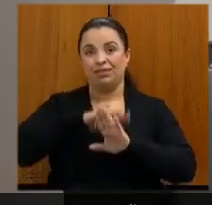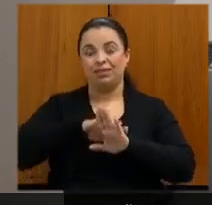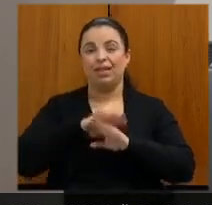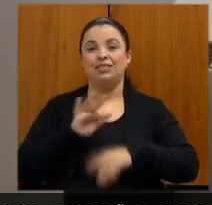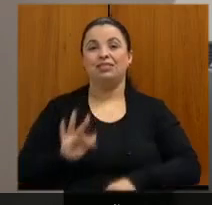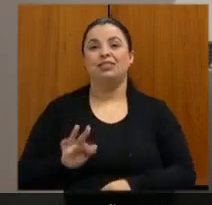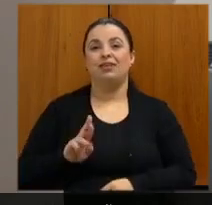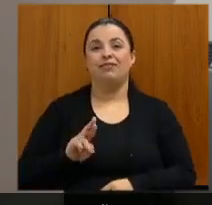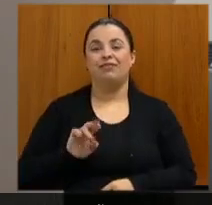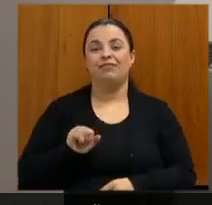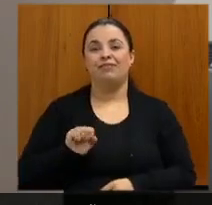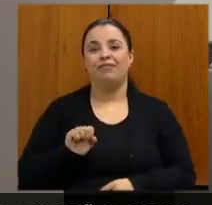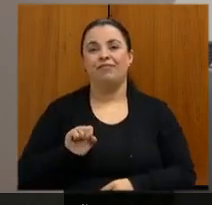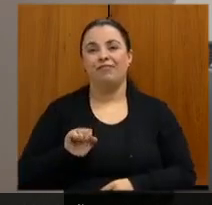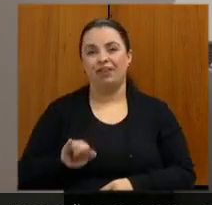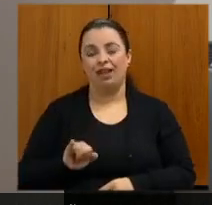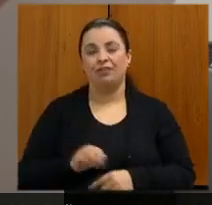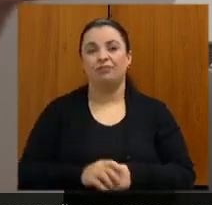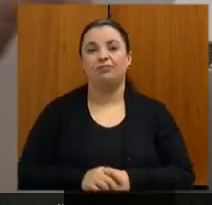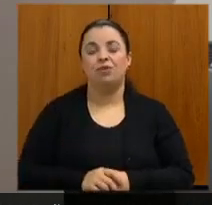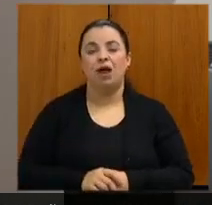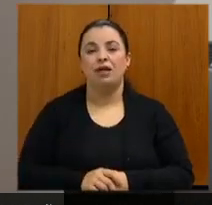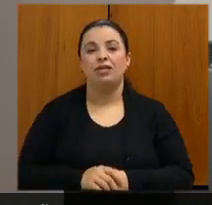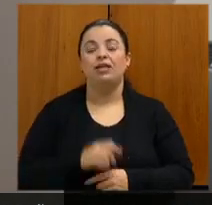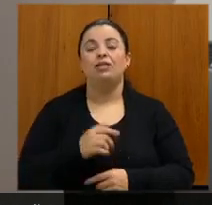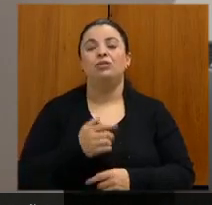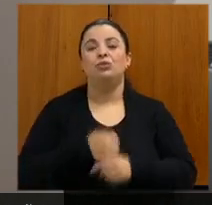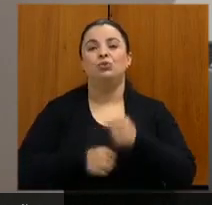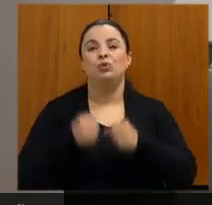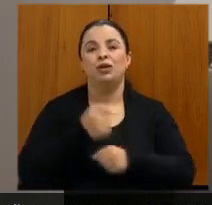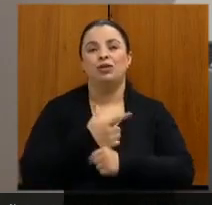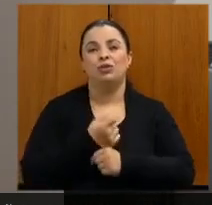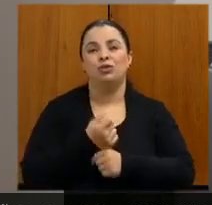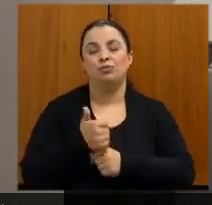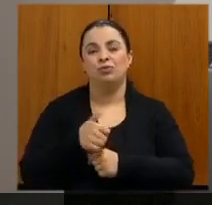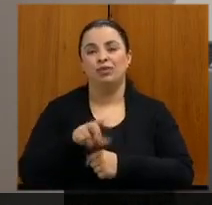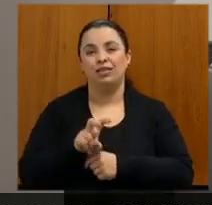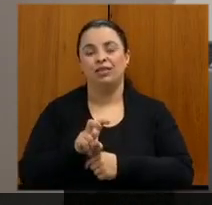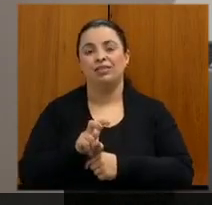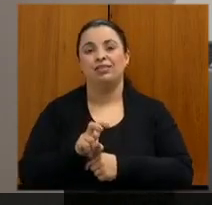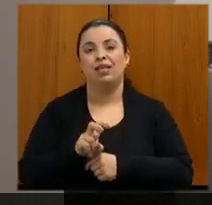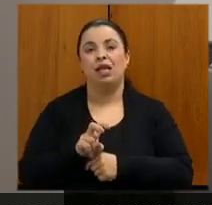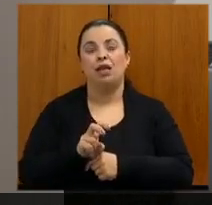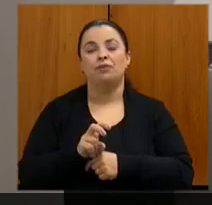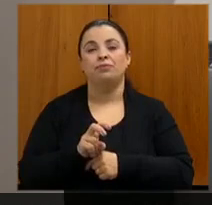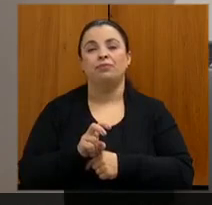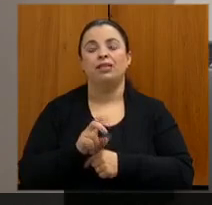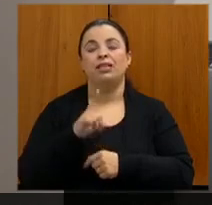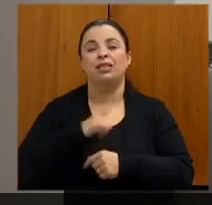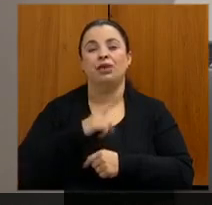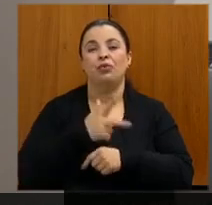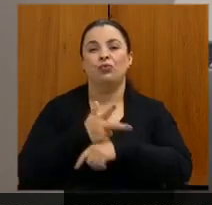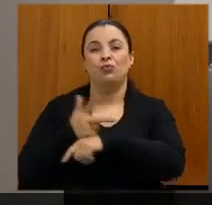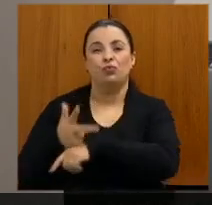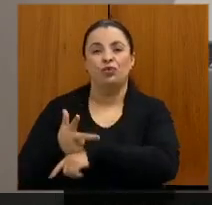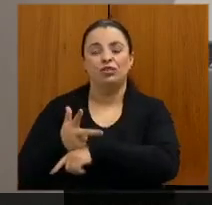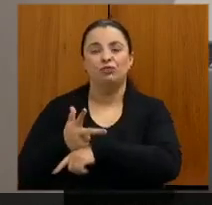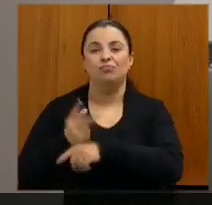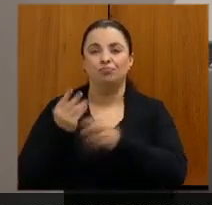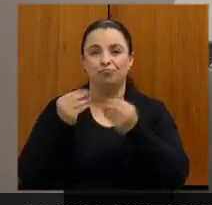tem um vídeo na internet que o frei gilvander gravou comigo depois de